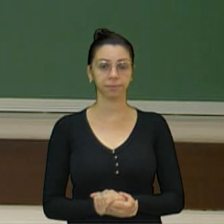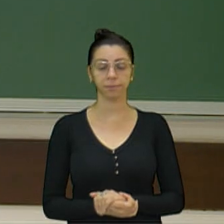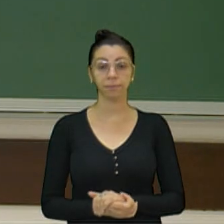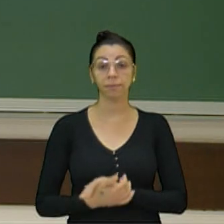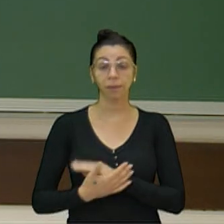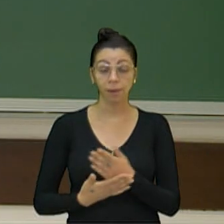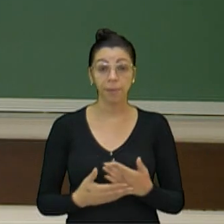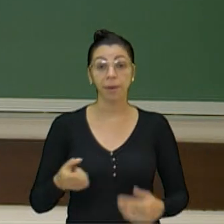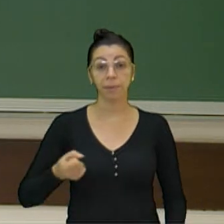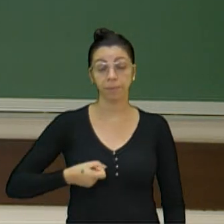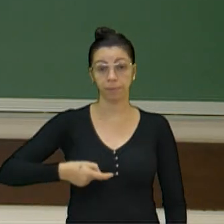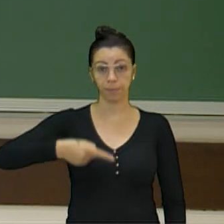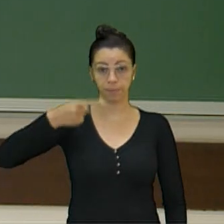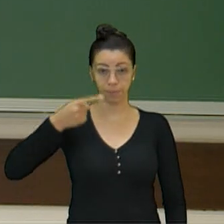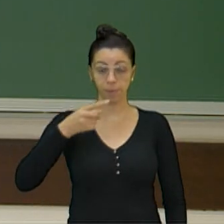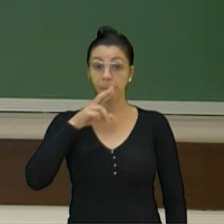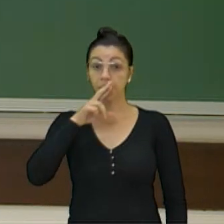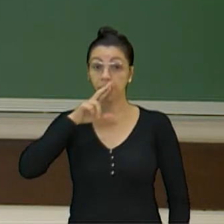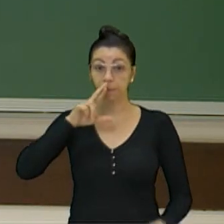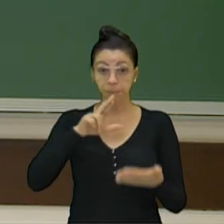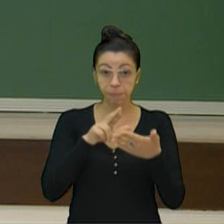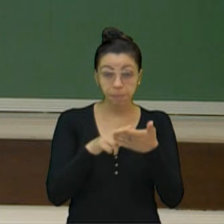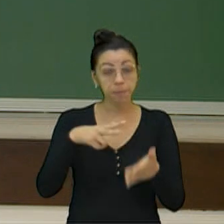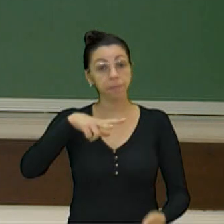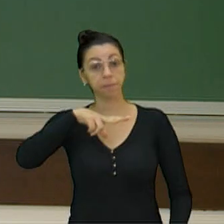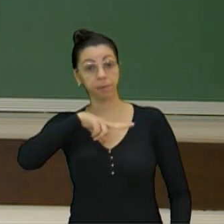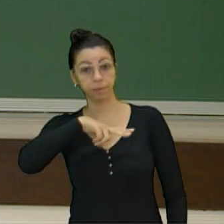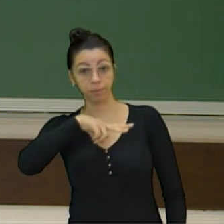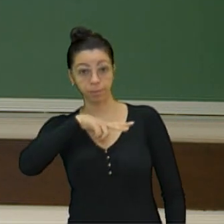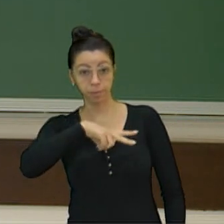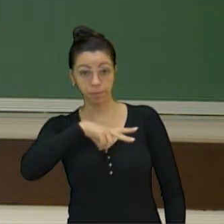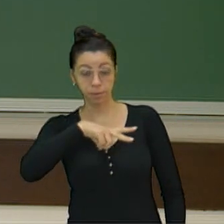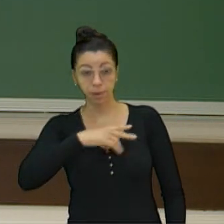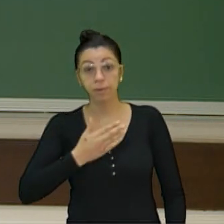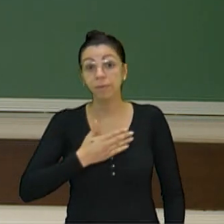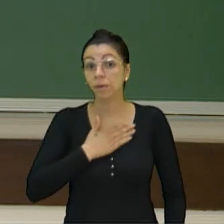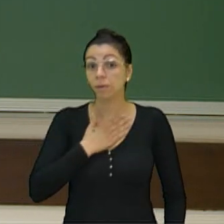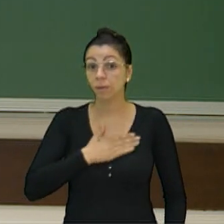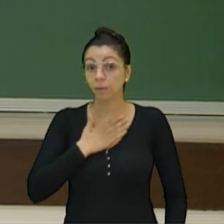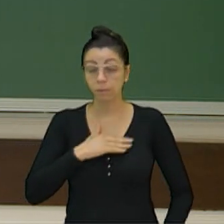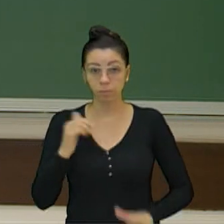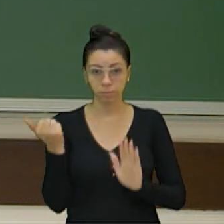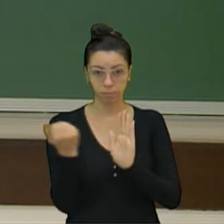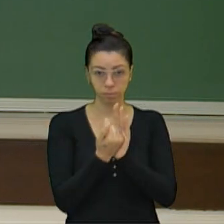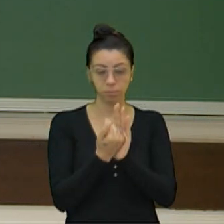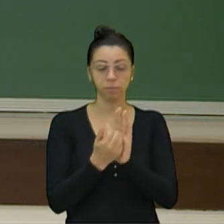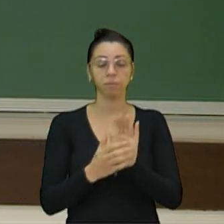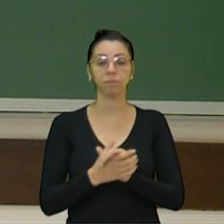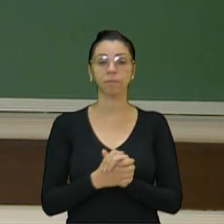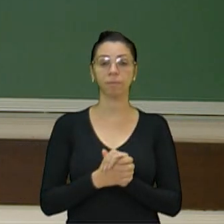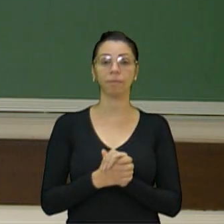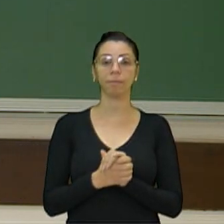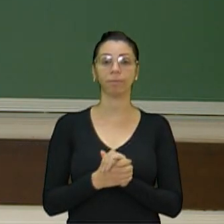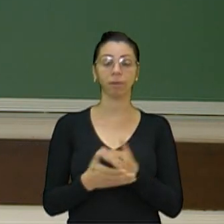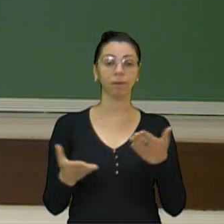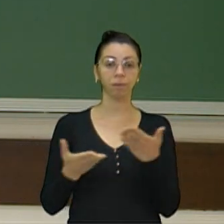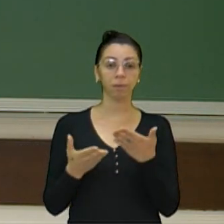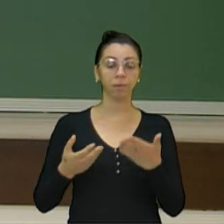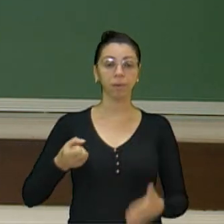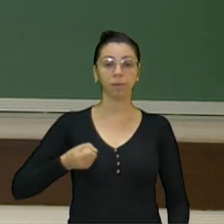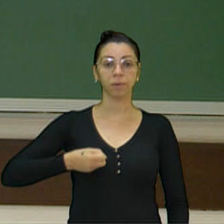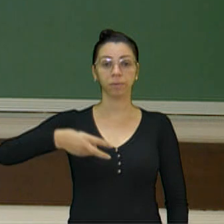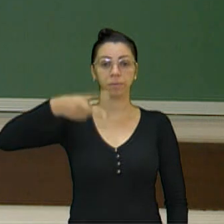Bom, a número 1 era uma resposta pessoal sobre qual era a sua marca favorita, então cada um respondeu a tua, tá ok? Vamos checar então aqui a número